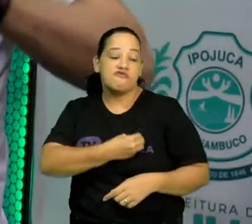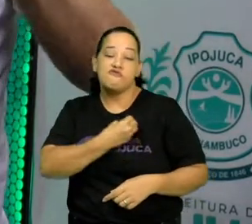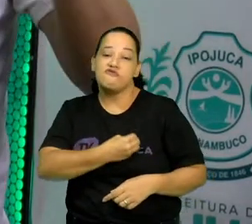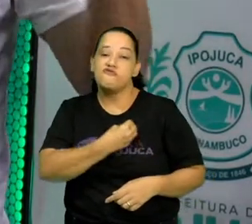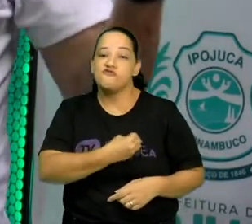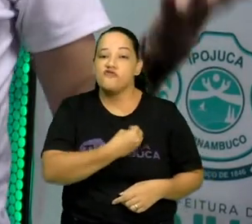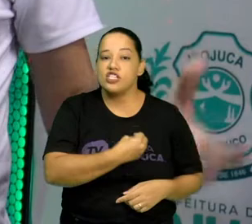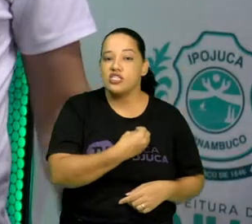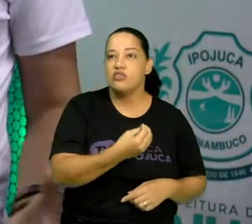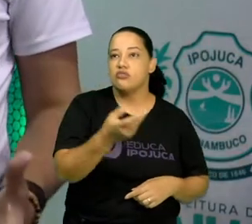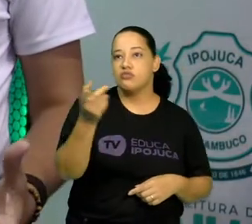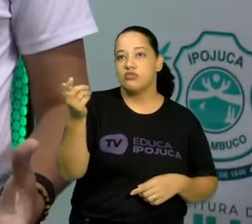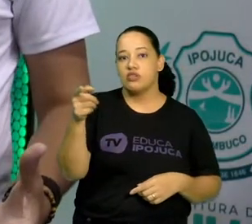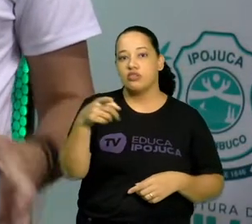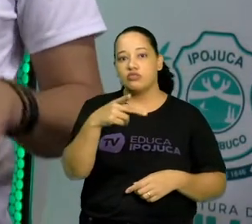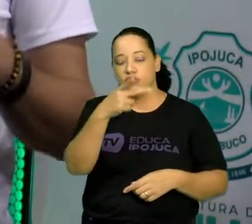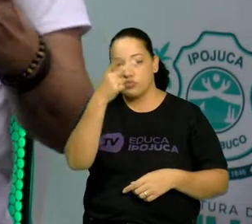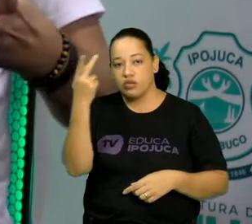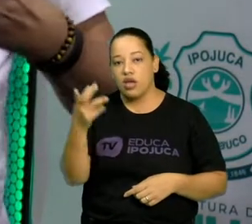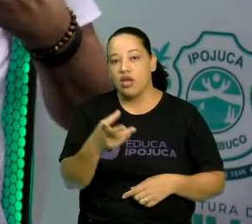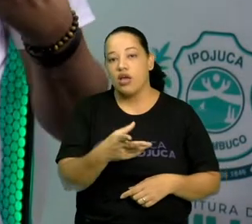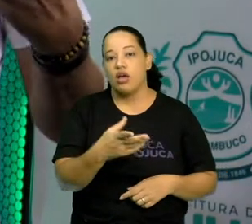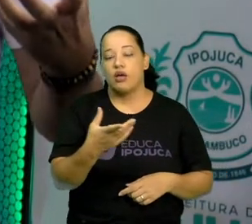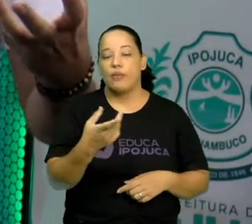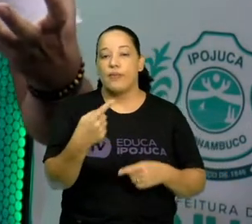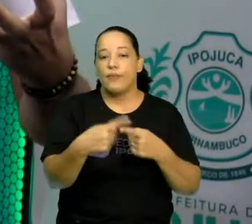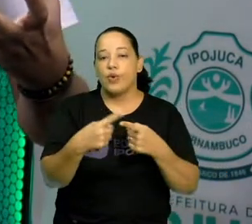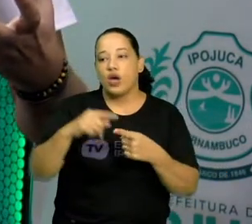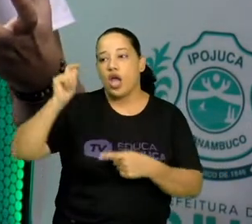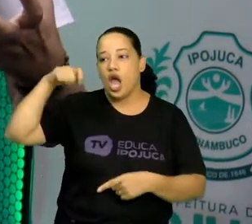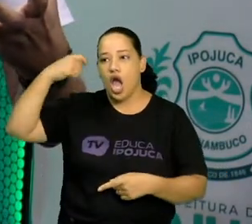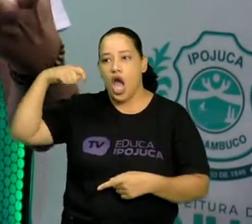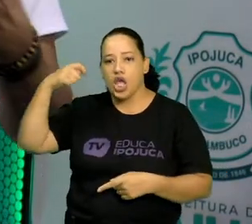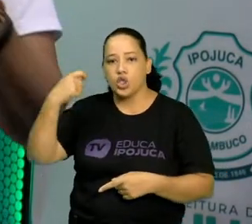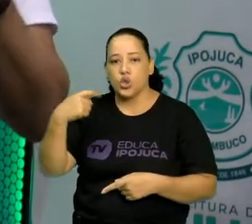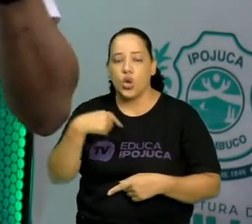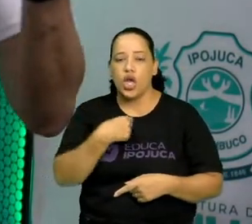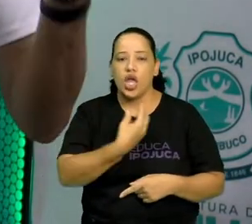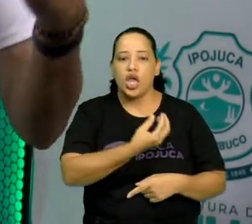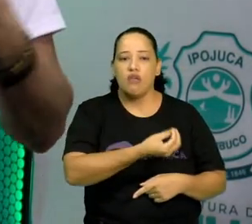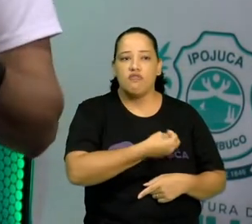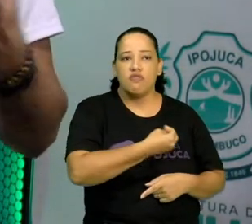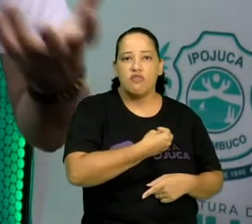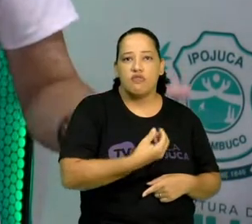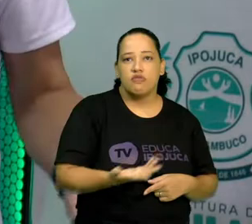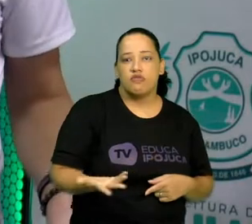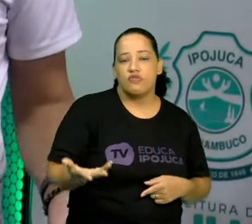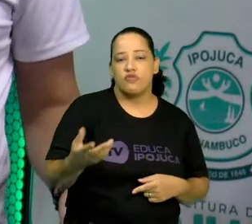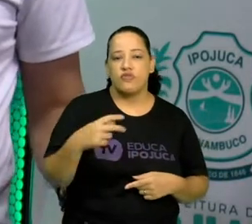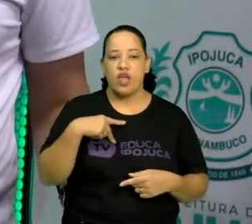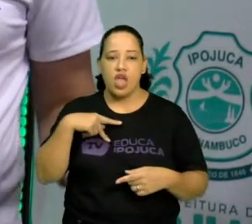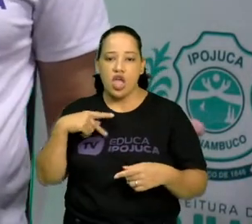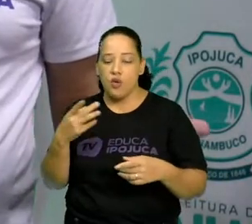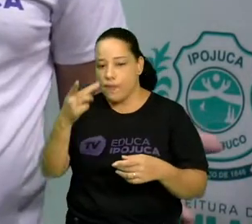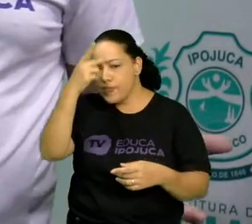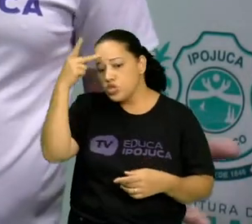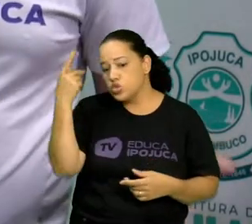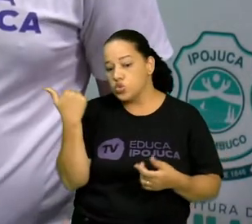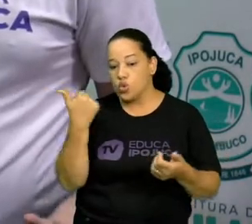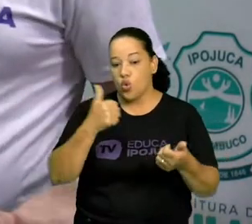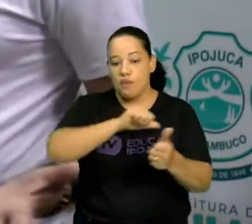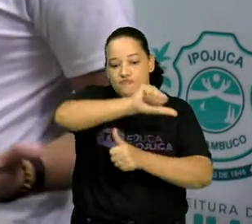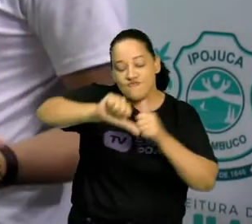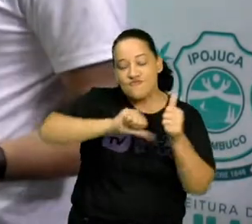das possíveis vidas, né? Porque ser ator é viver a fantástica loucura de ser um outro ser humano naquele momento